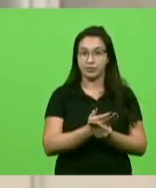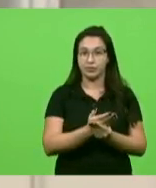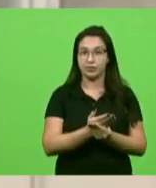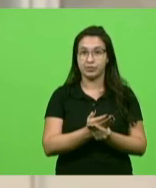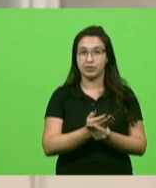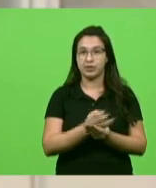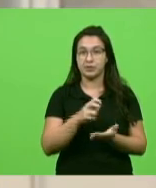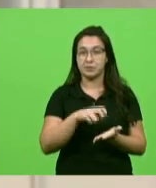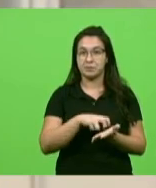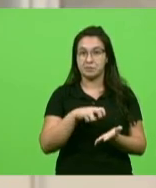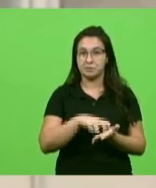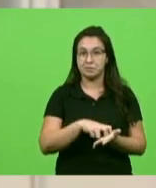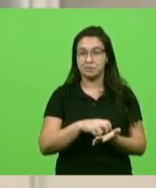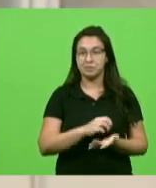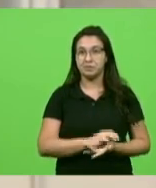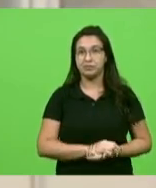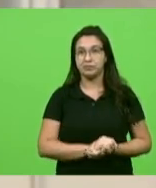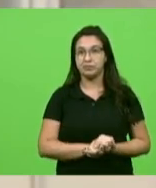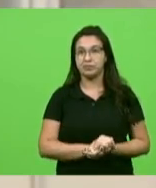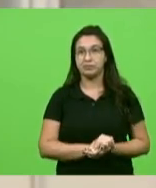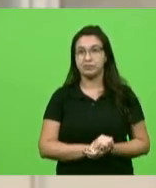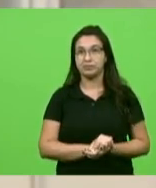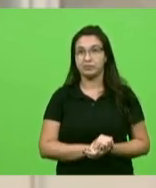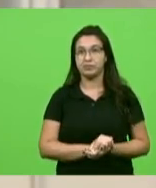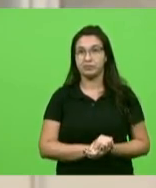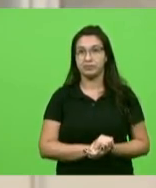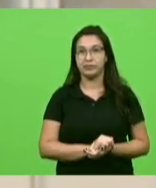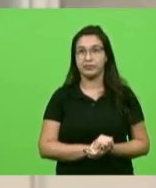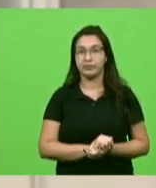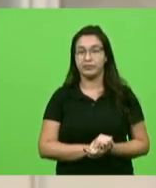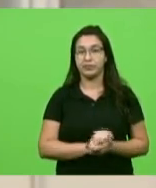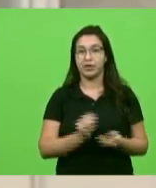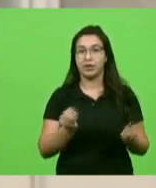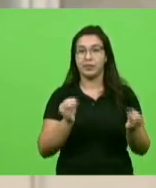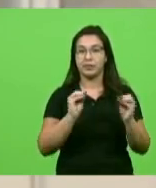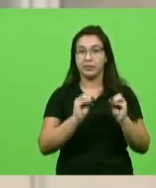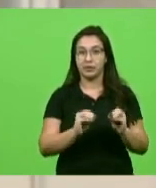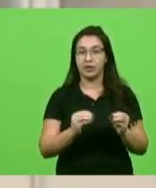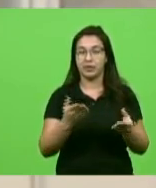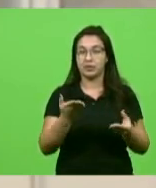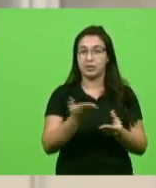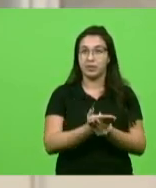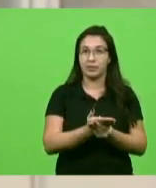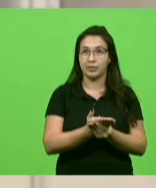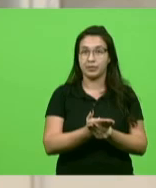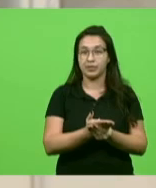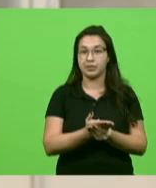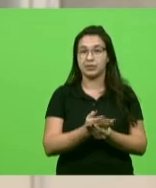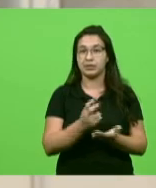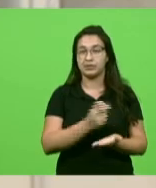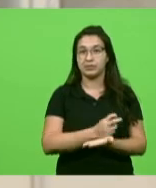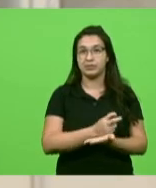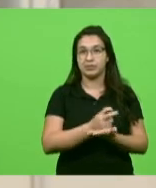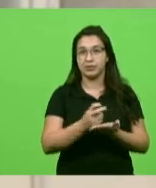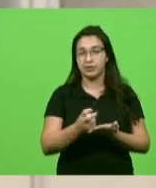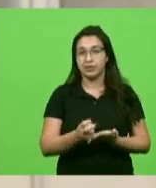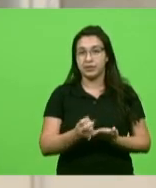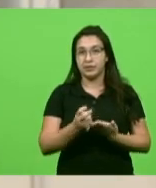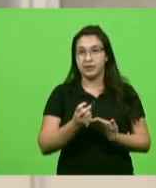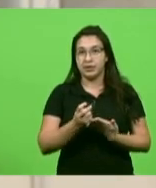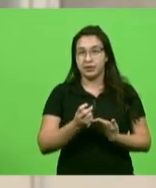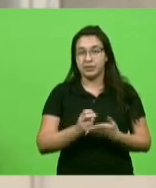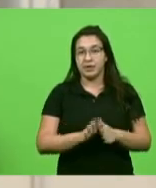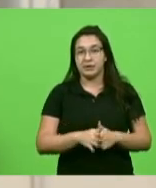Penal e subsidiariamente aplicável ao processo de impeachment